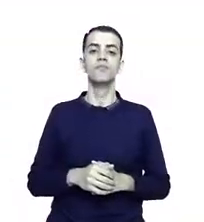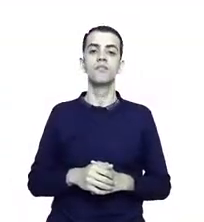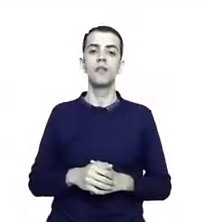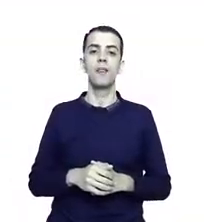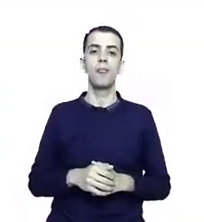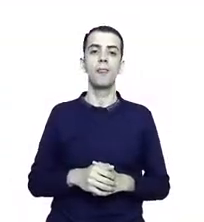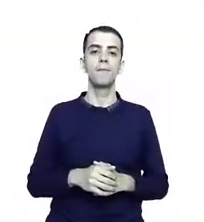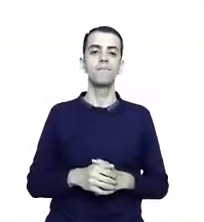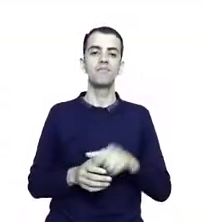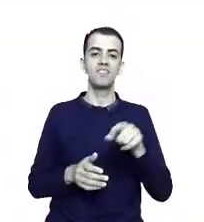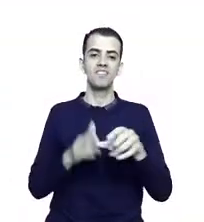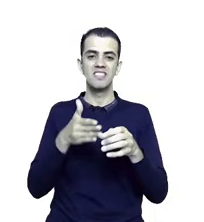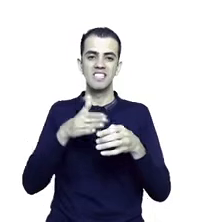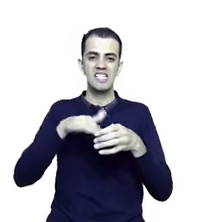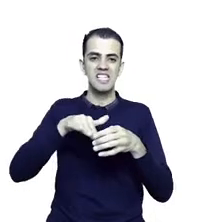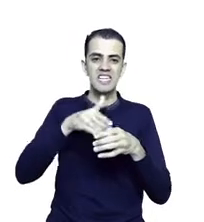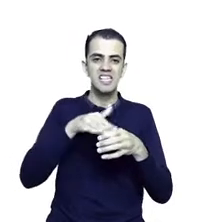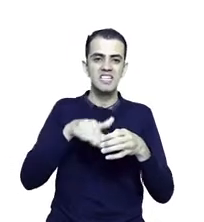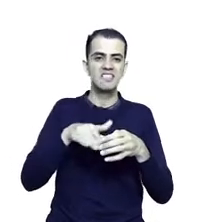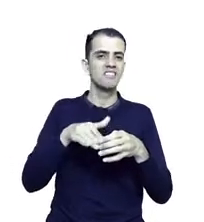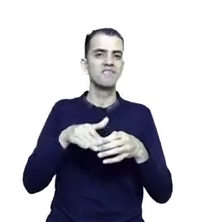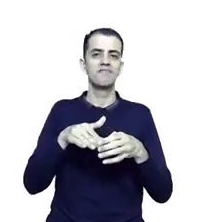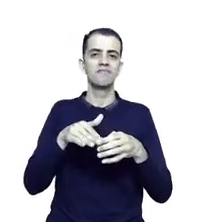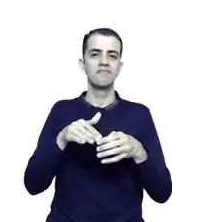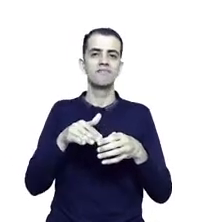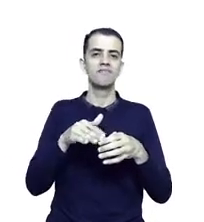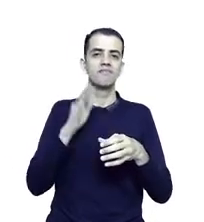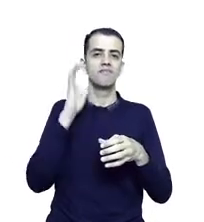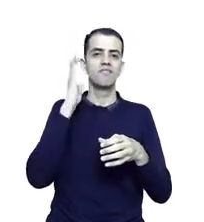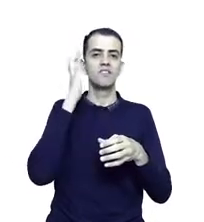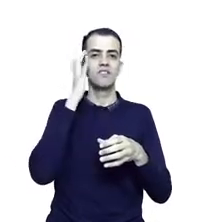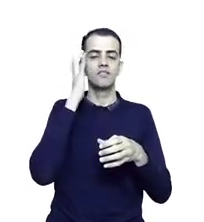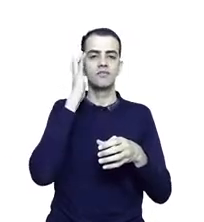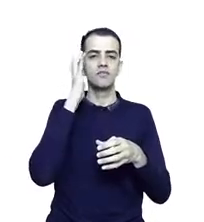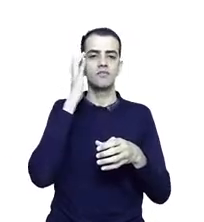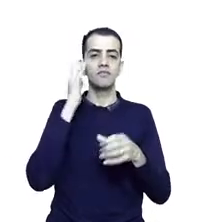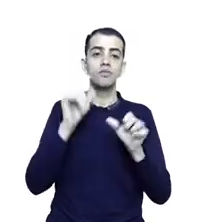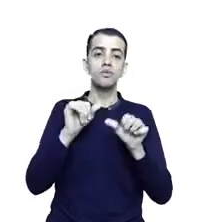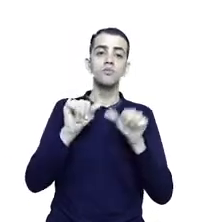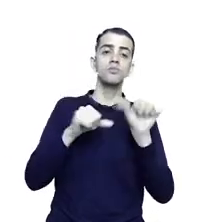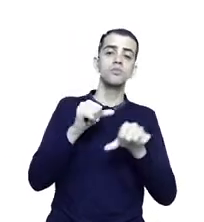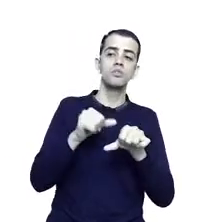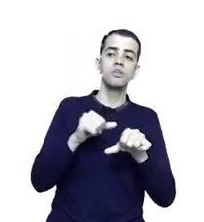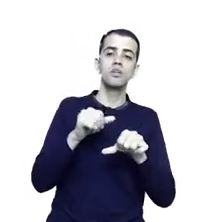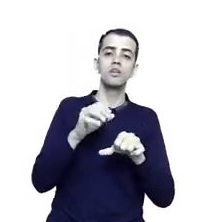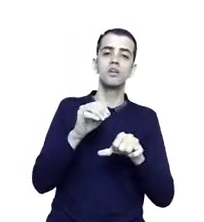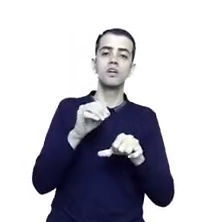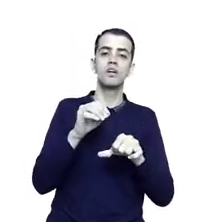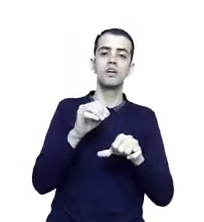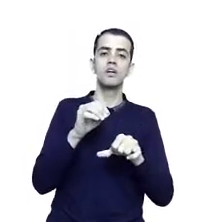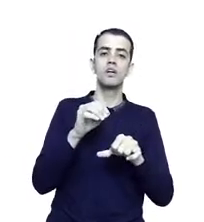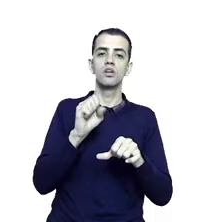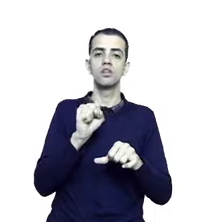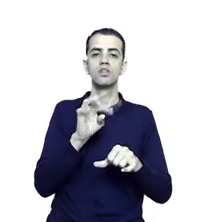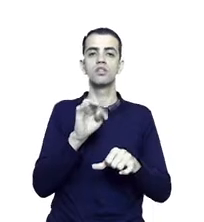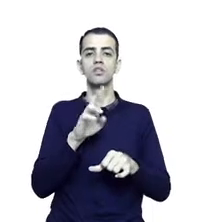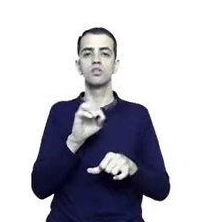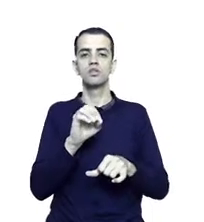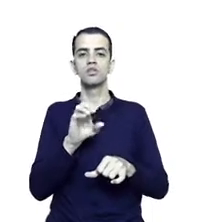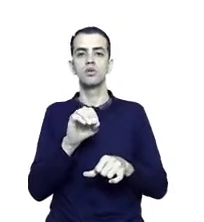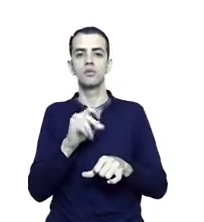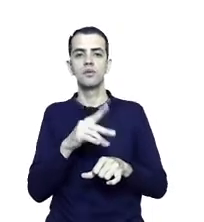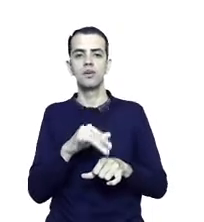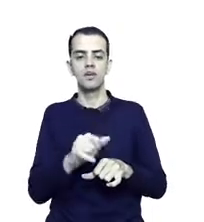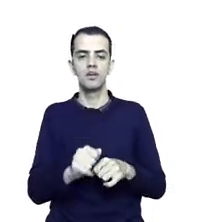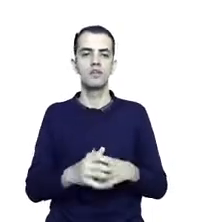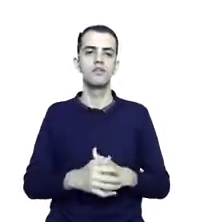Com essa falha central, eu acho. Mas Não é obrigatório. que mudaria a artroscopia nesse caso? Se essa Com